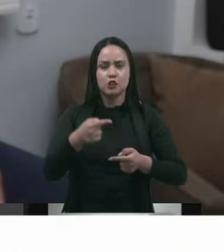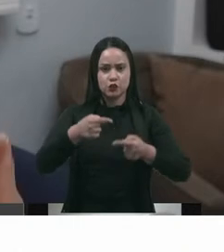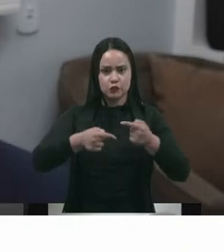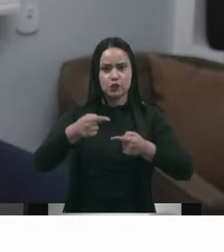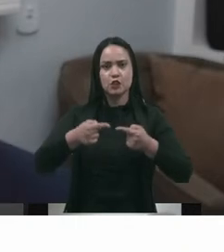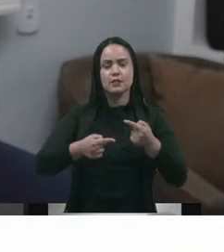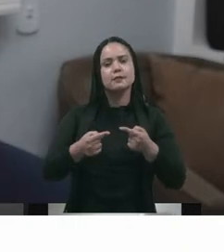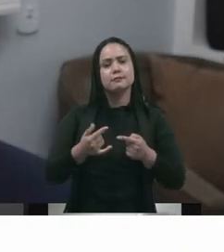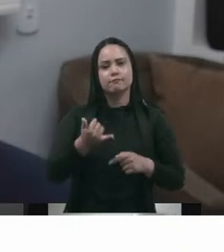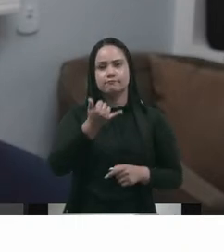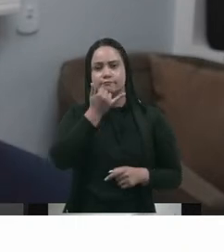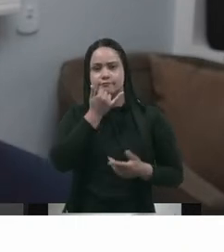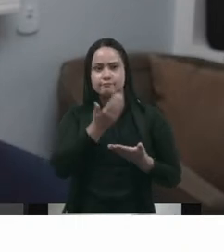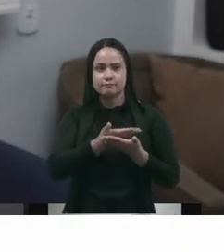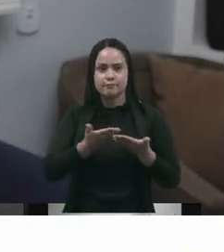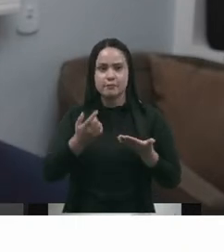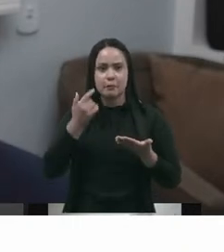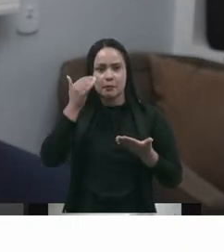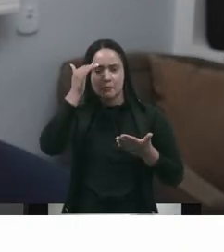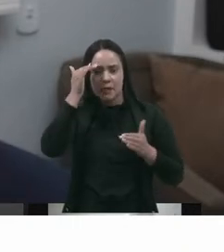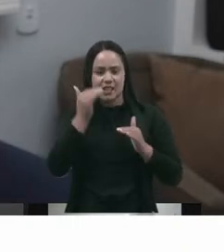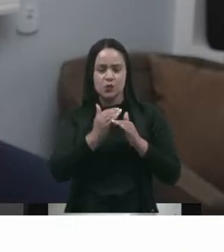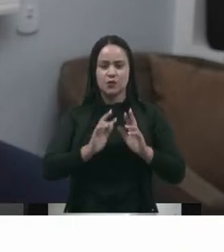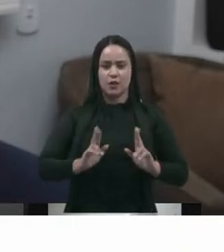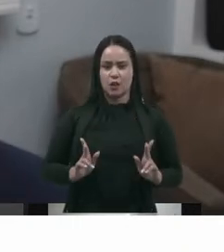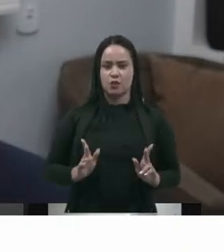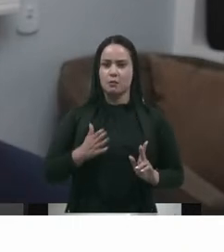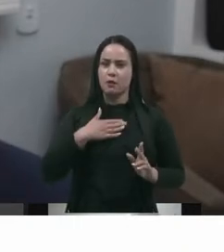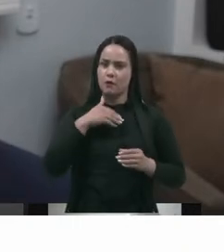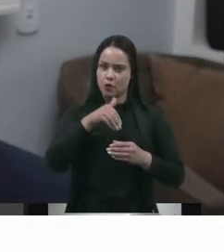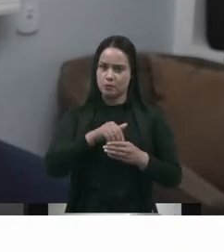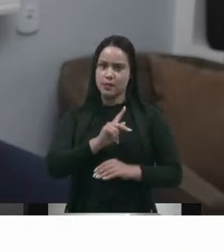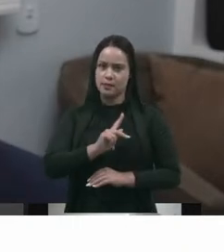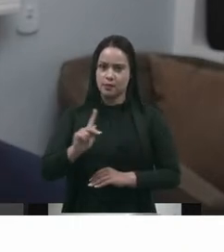divergência com todas as vênias aos que pensam diferente. É como voto, senhor presidente.